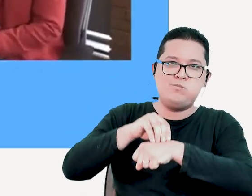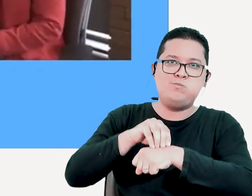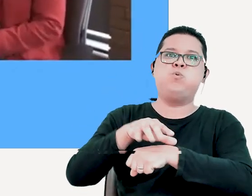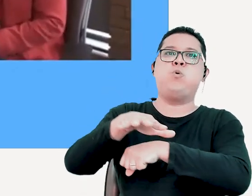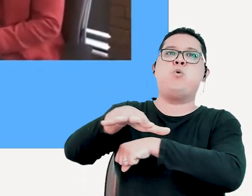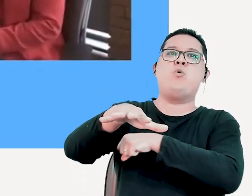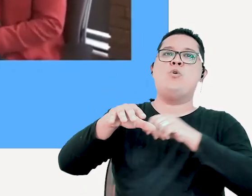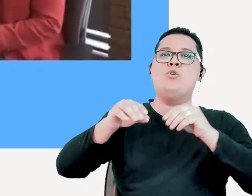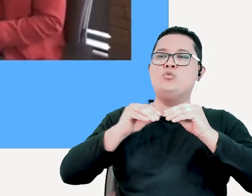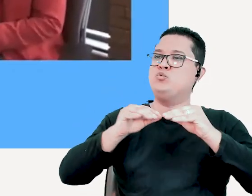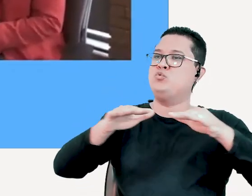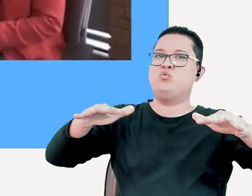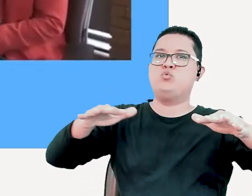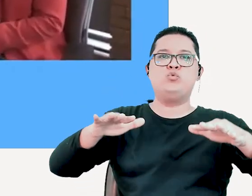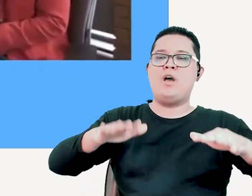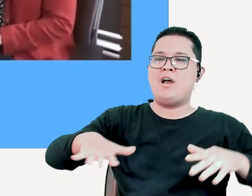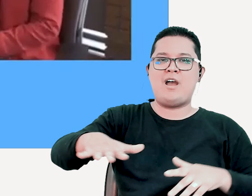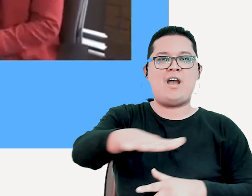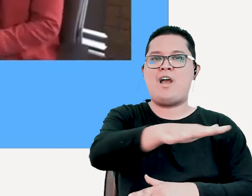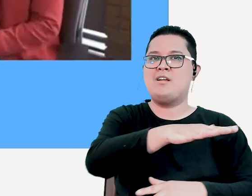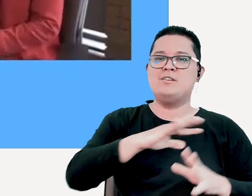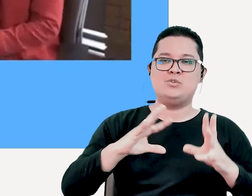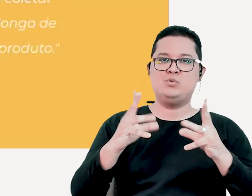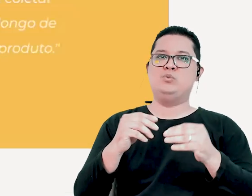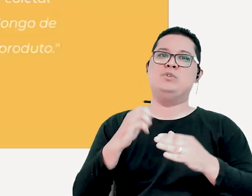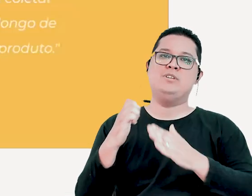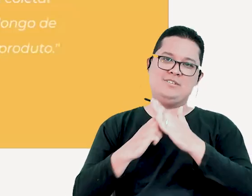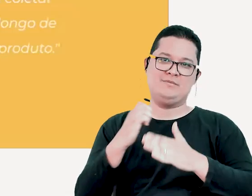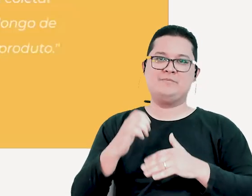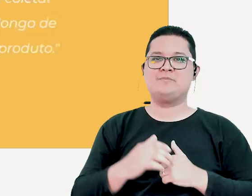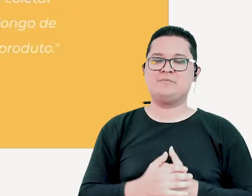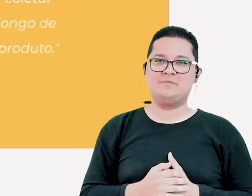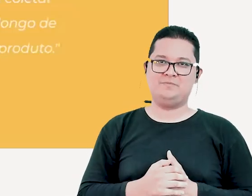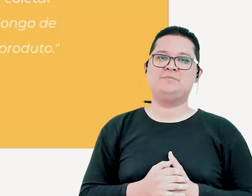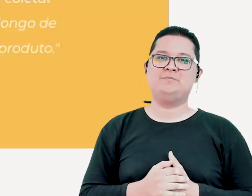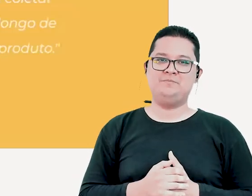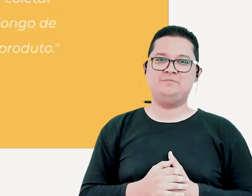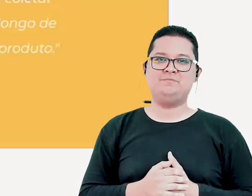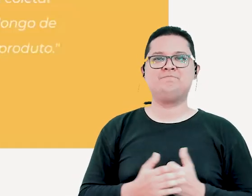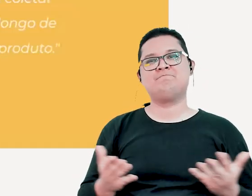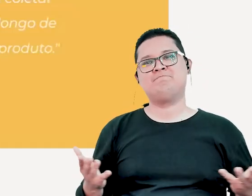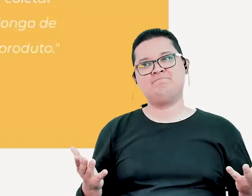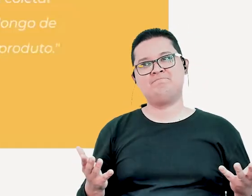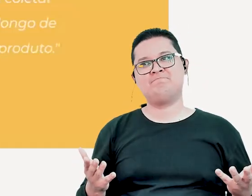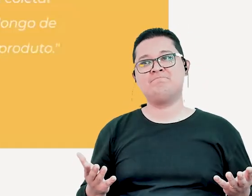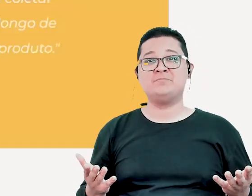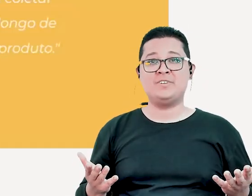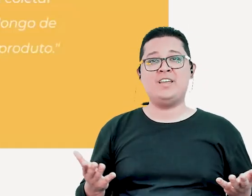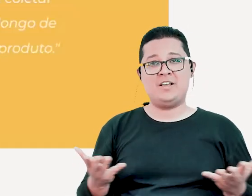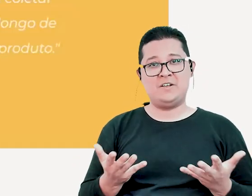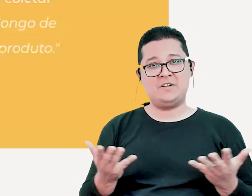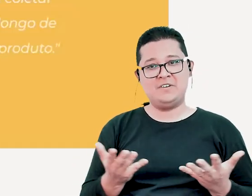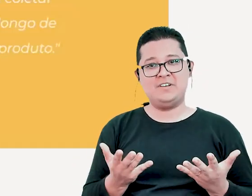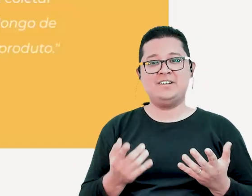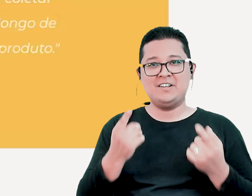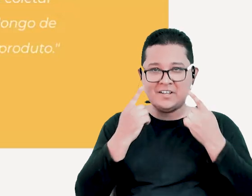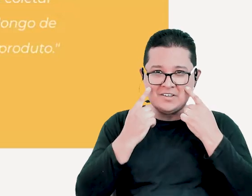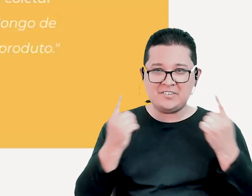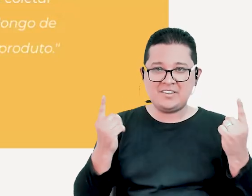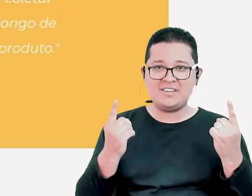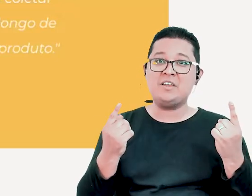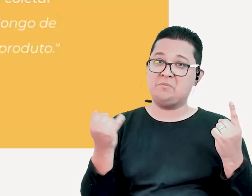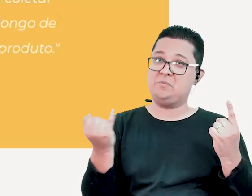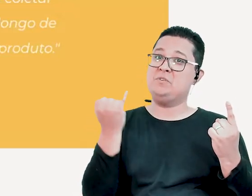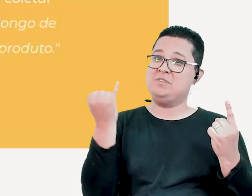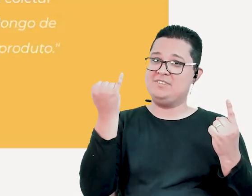as áreas da empresa, né? E aqui, gente, eu acho que é uma parte que é super importante, pelo